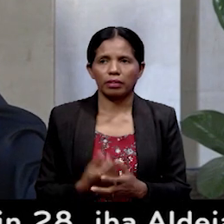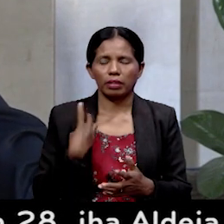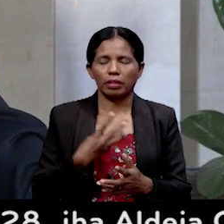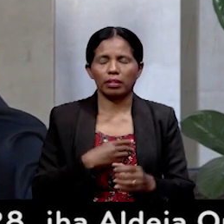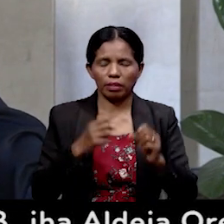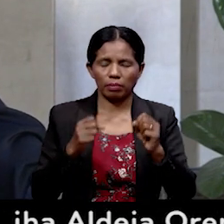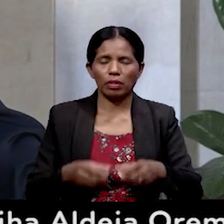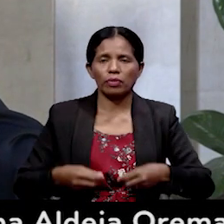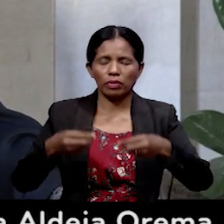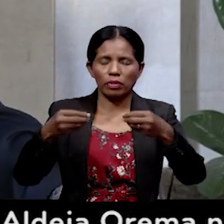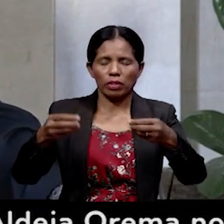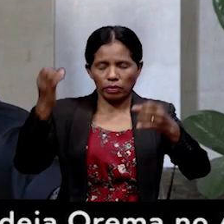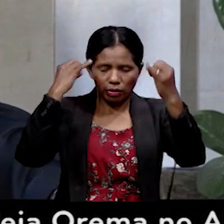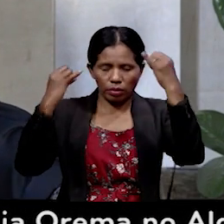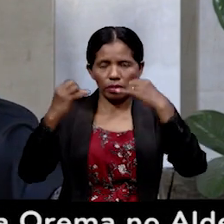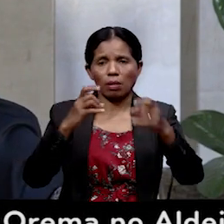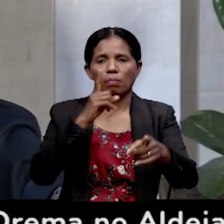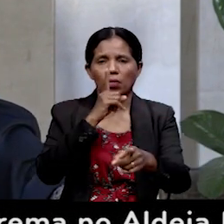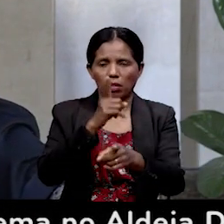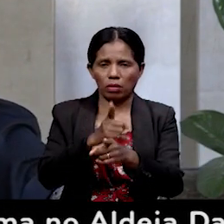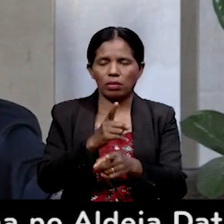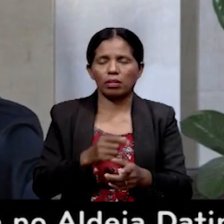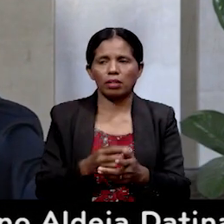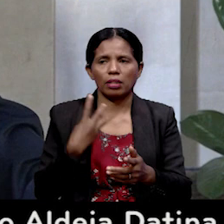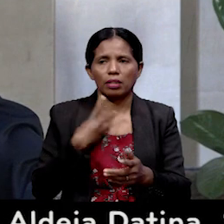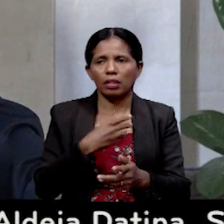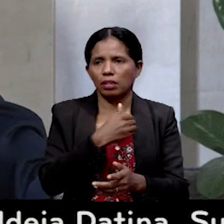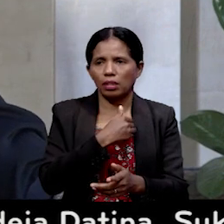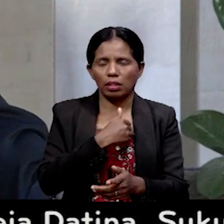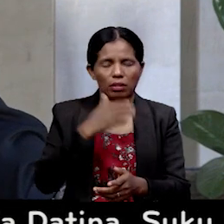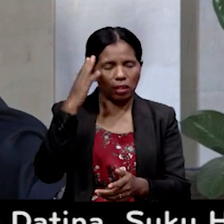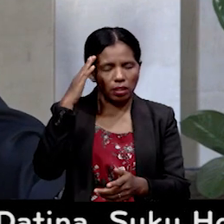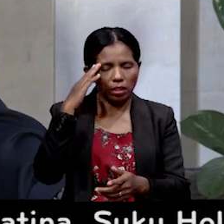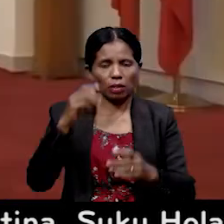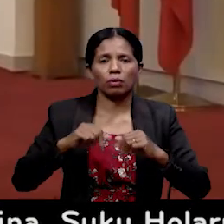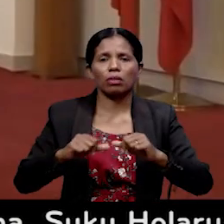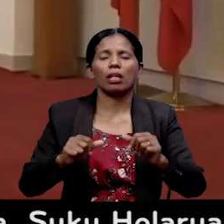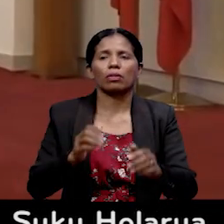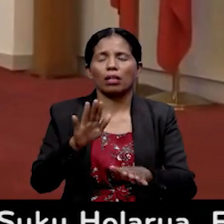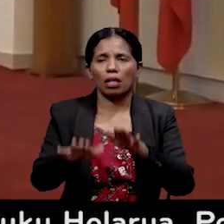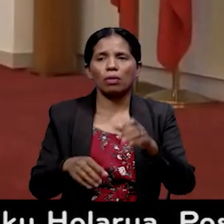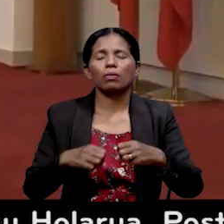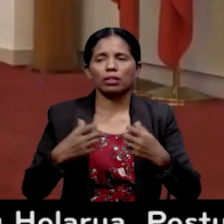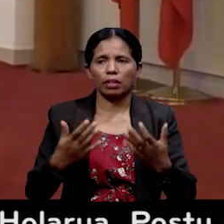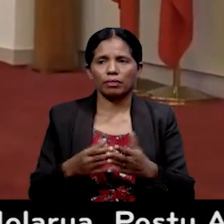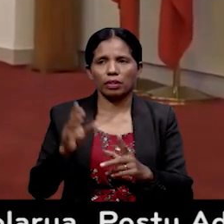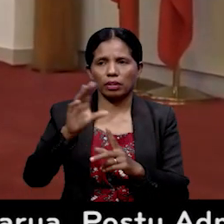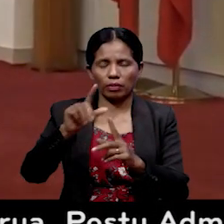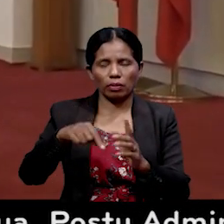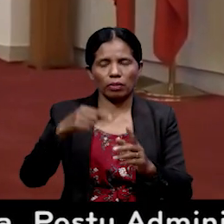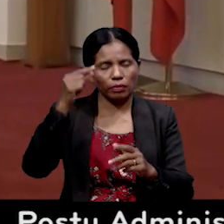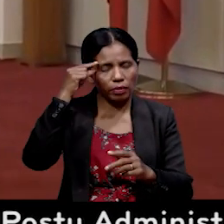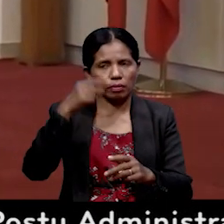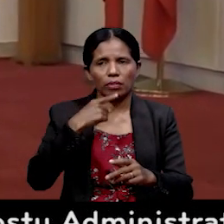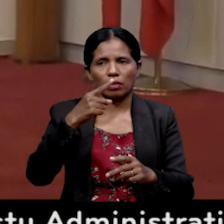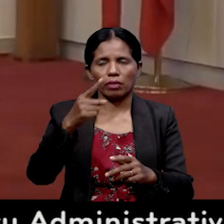po informasong detalles, buat nebe ita rasik sido katene alat lawin sama. Chefe governo mos manifesta ninia